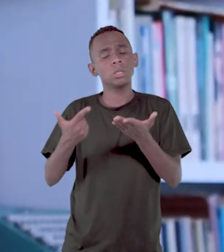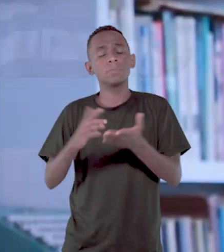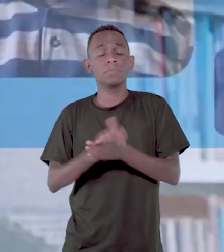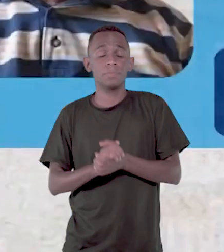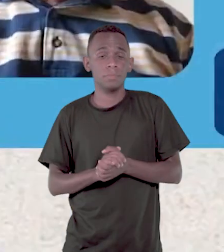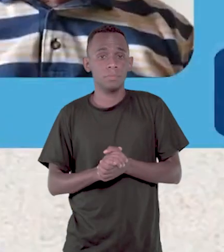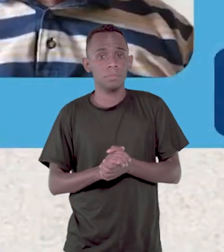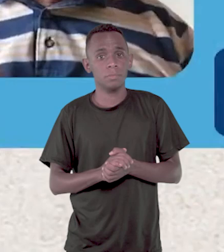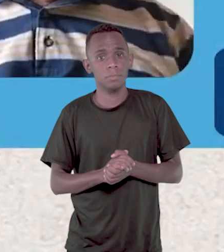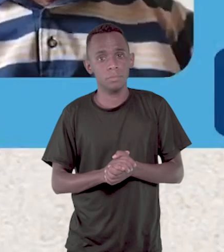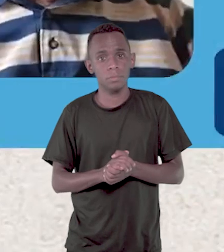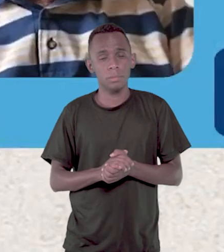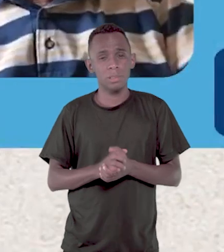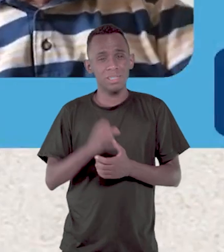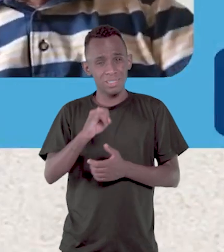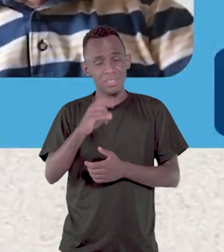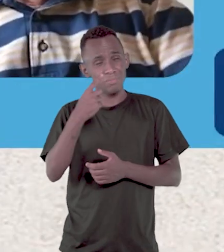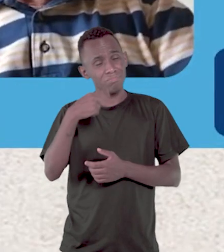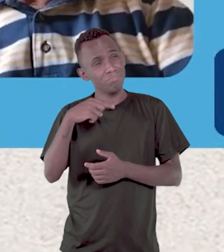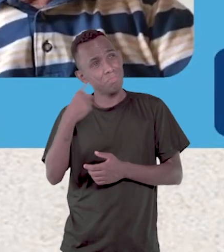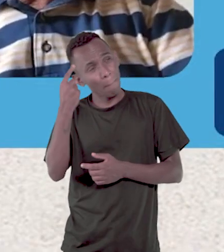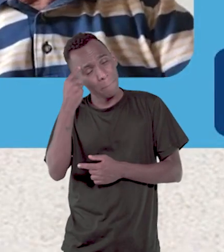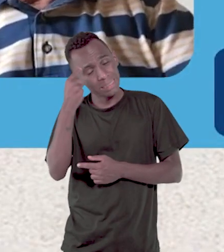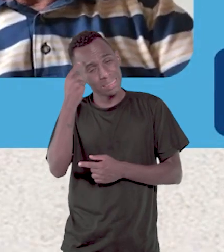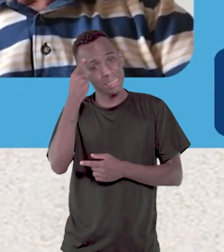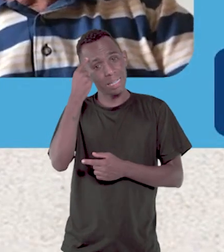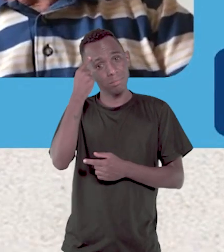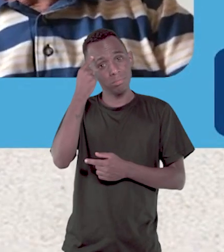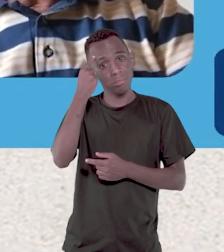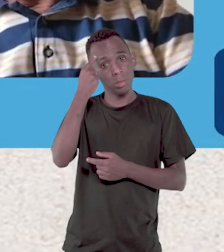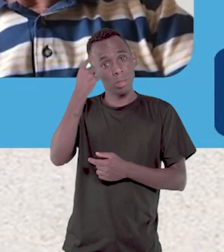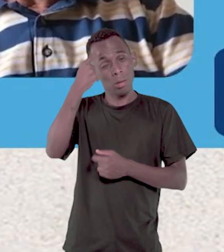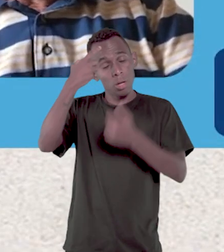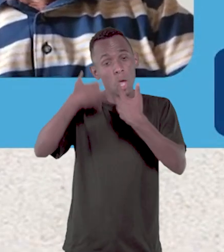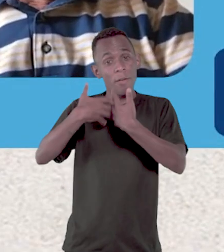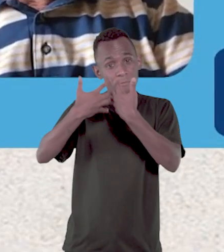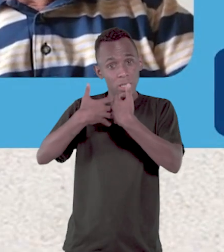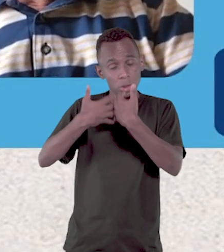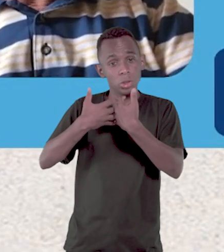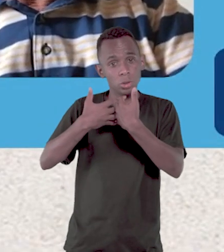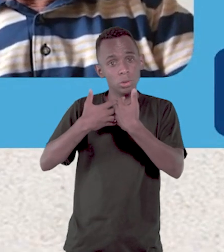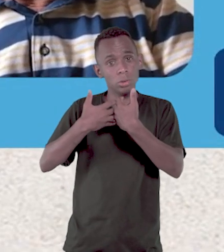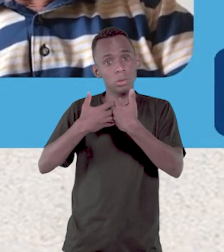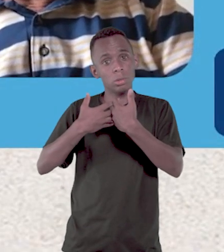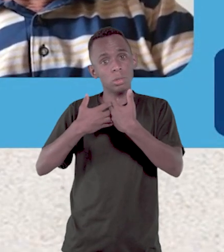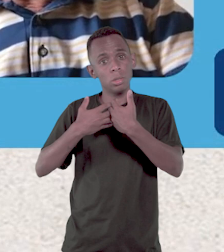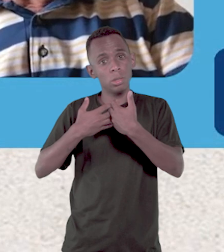É complicado, porque, veja bem, se você pensar do ponto de vista ideológico, né,